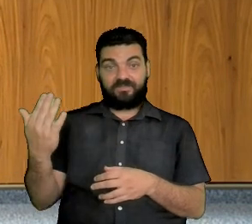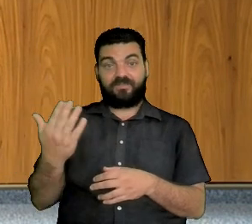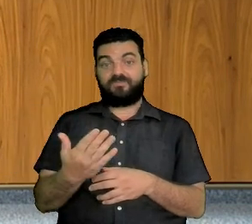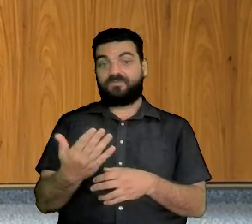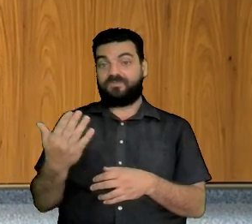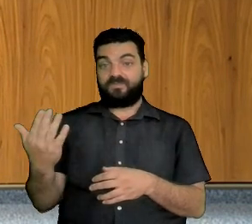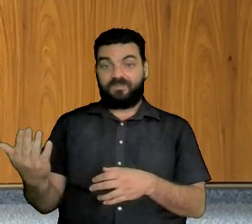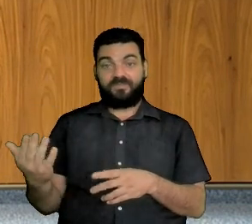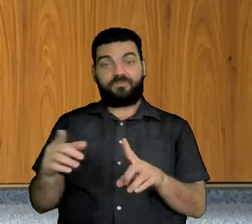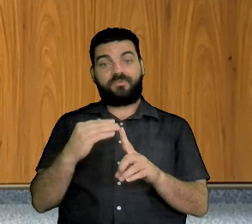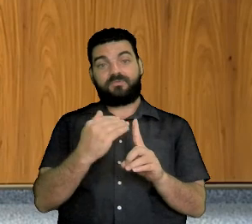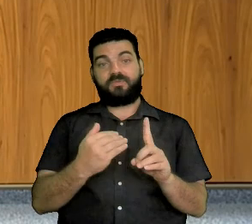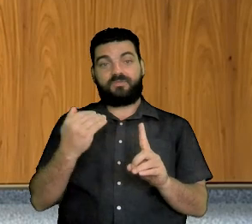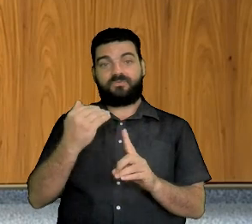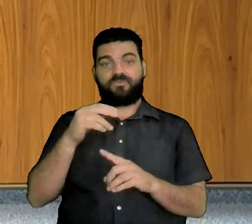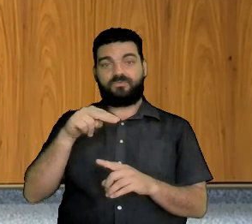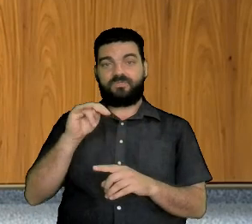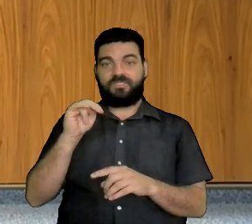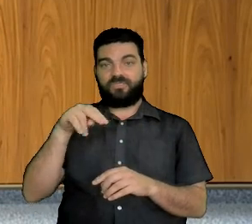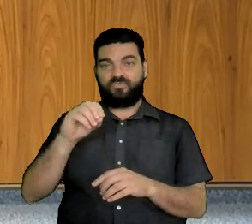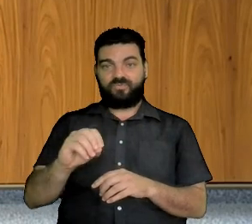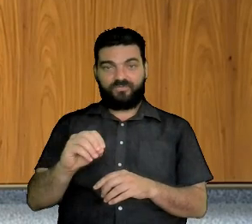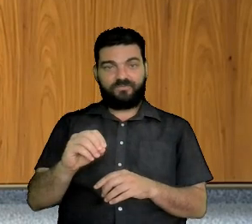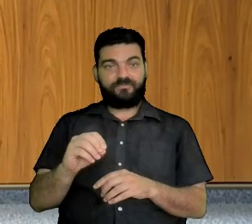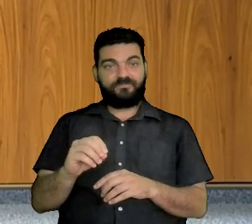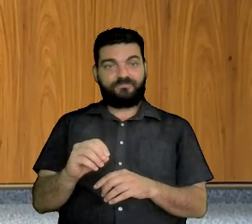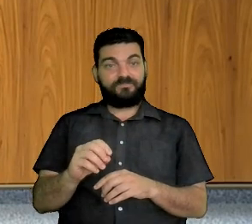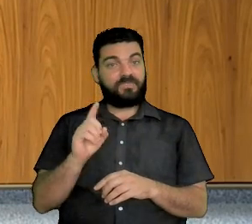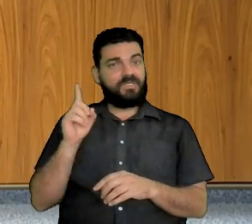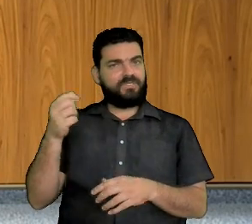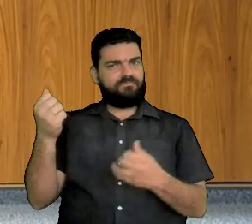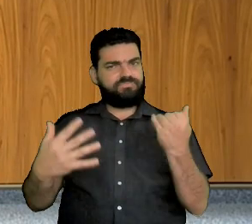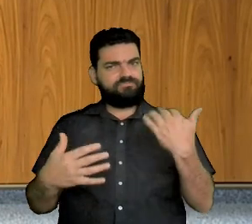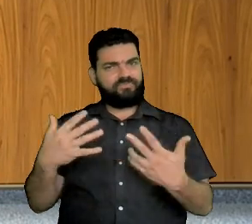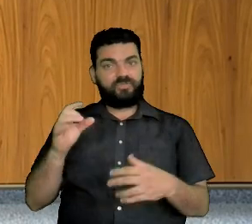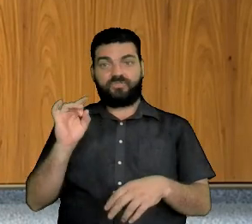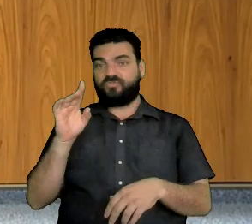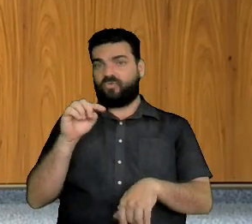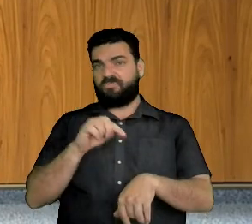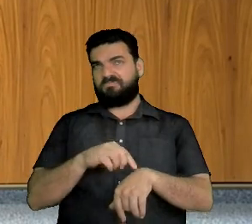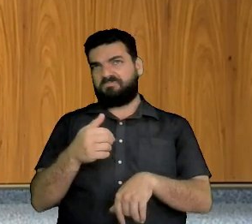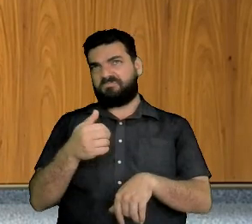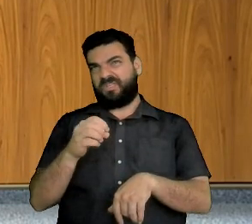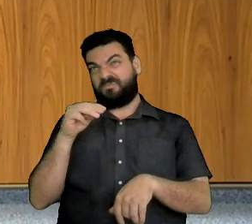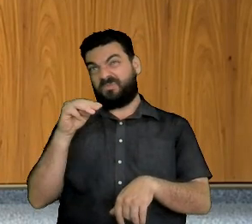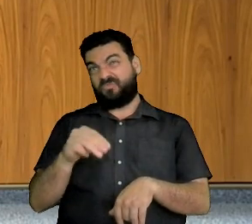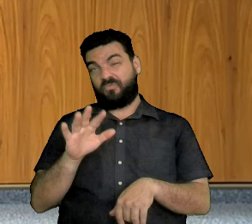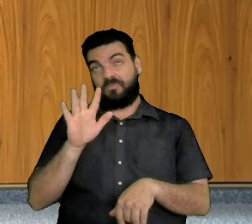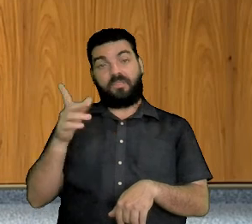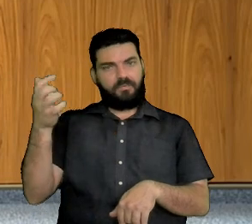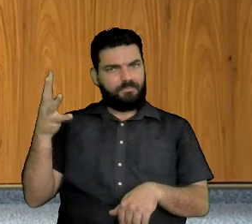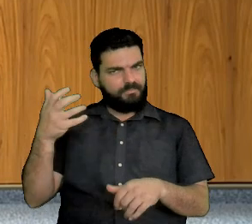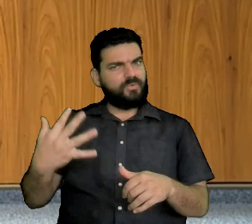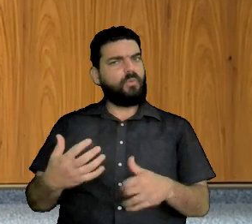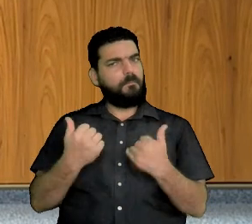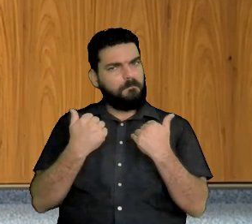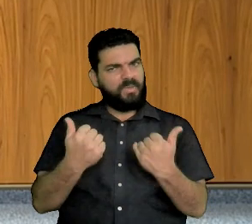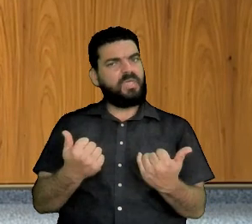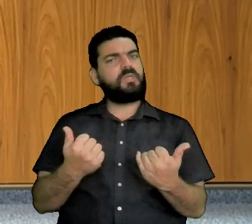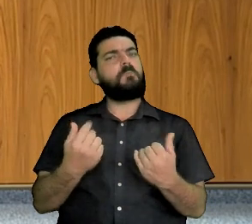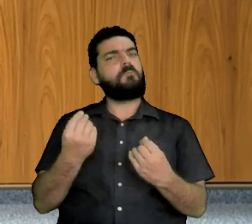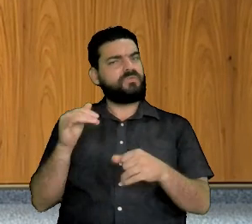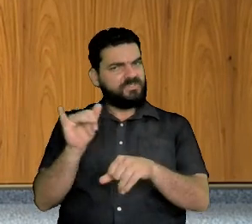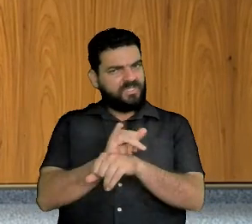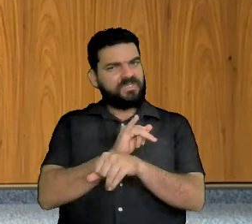Bom, gostaria de agradecer veementemente ao desembargador Nino Toldo, porque ainda que ele tenha falado apenas os